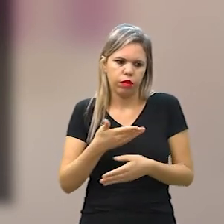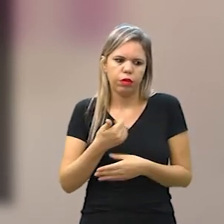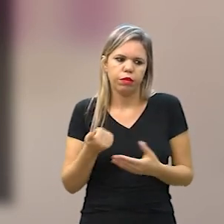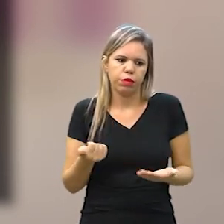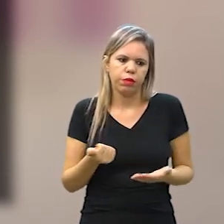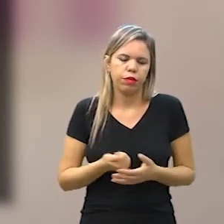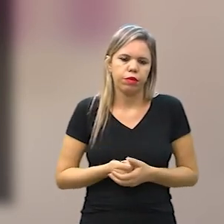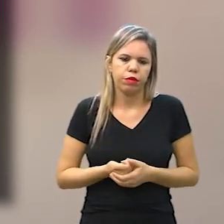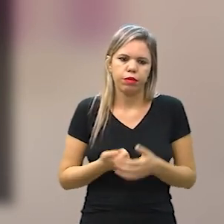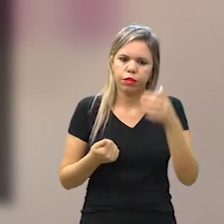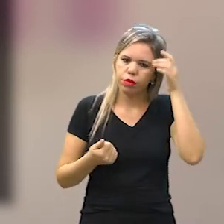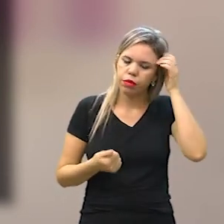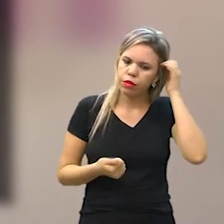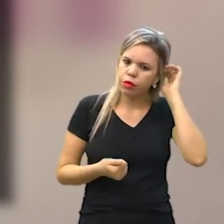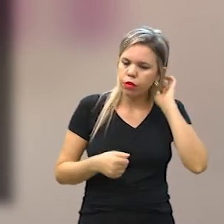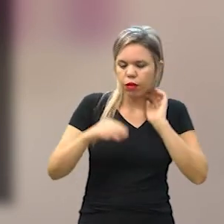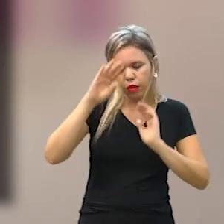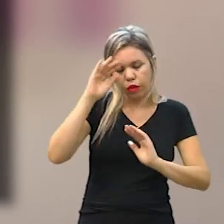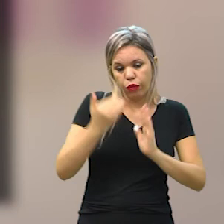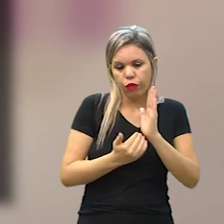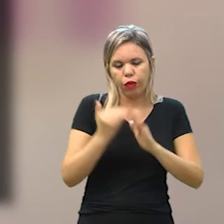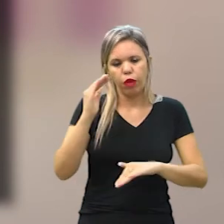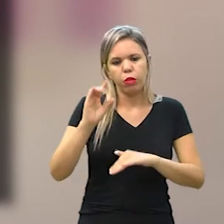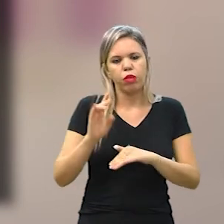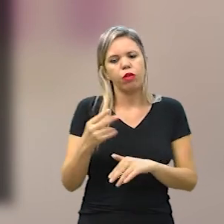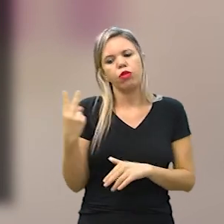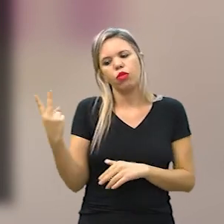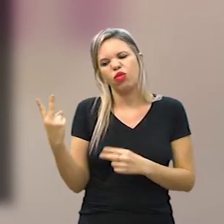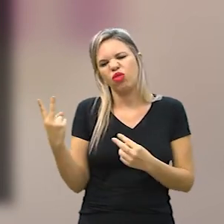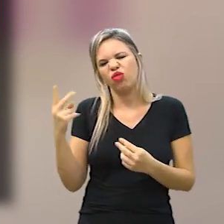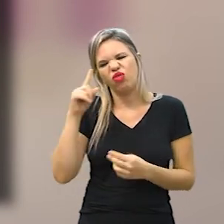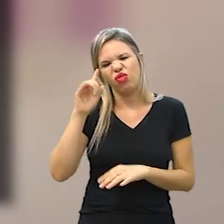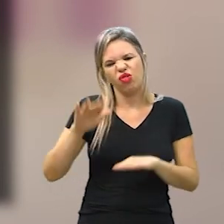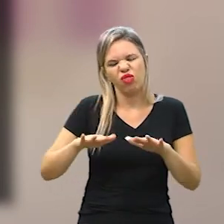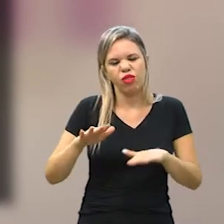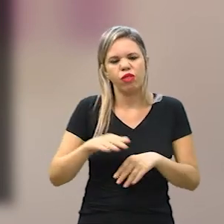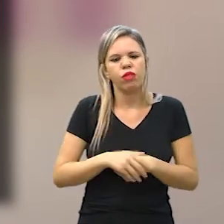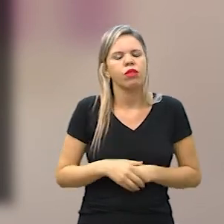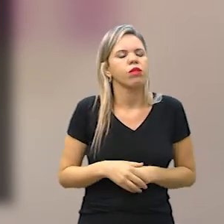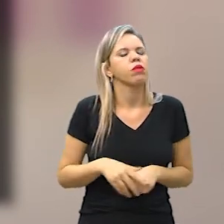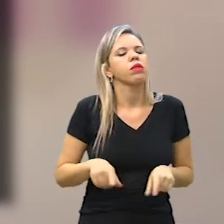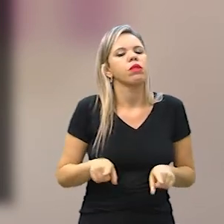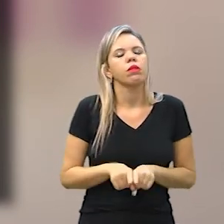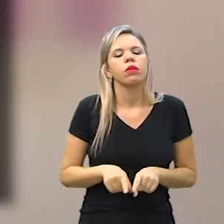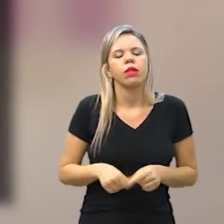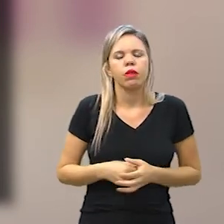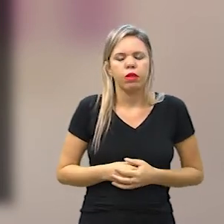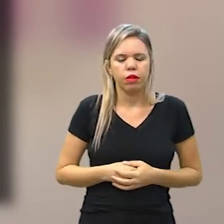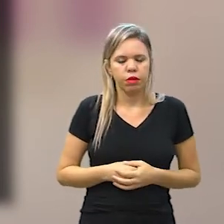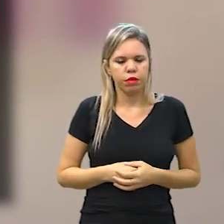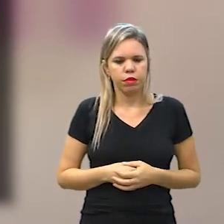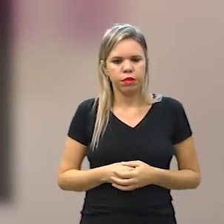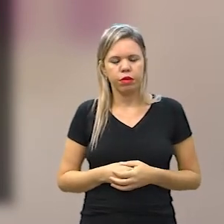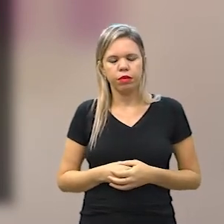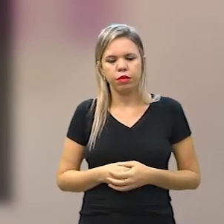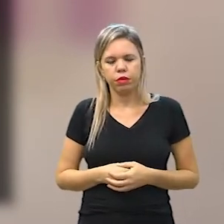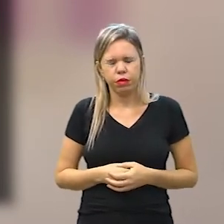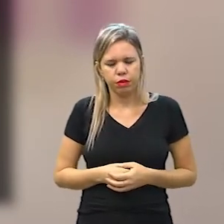Mas um pouco, a febre um pouco mais alta, talvez por 1 ou 2 dias, mas também que